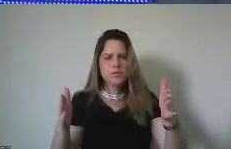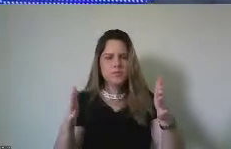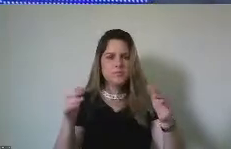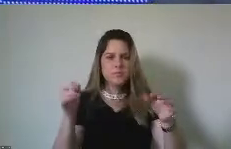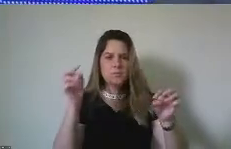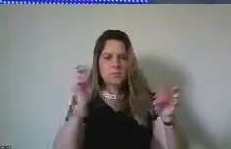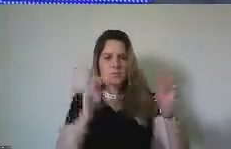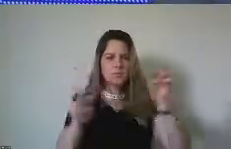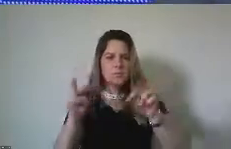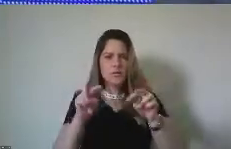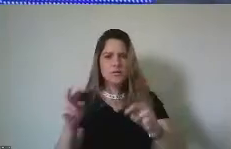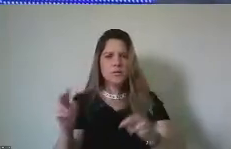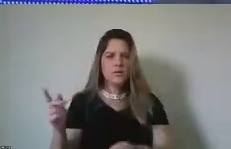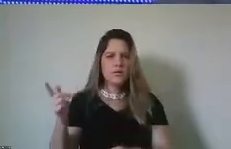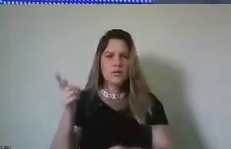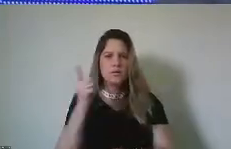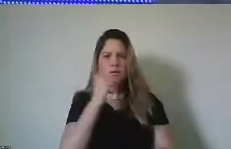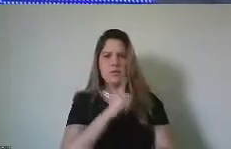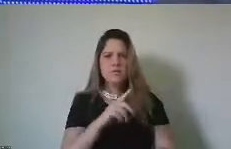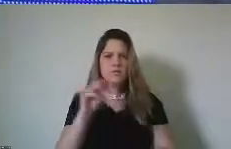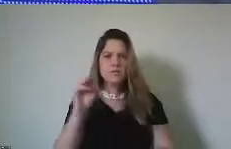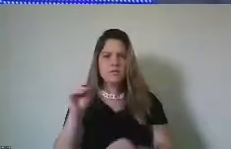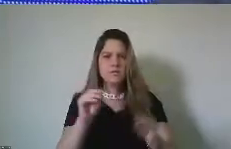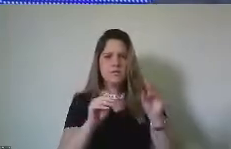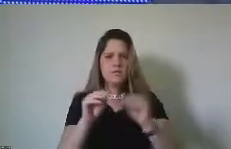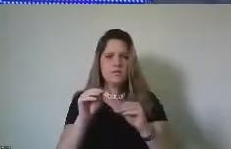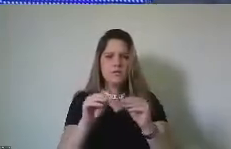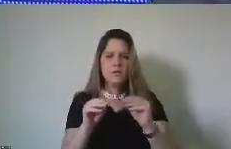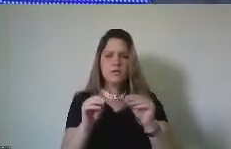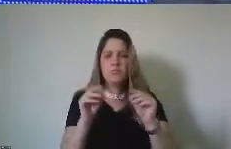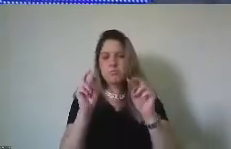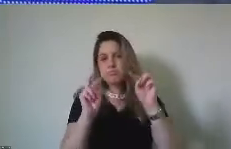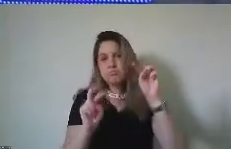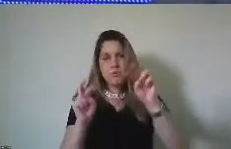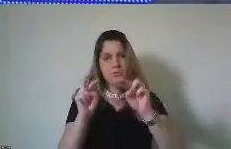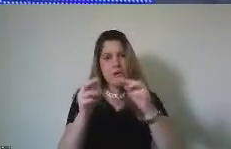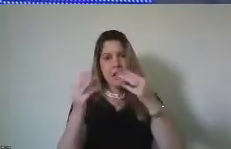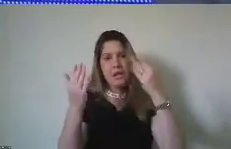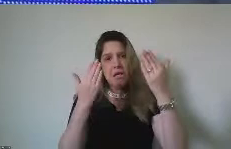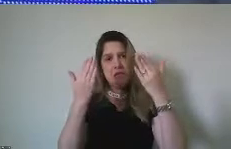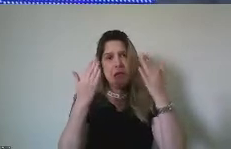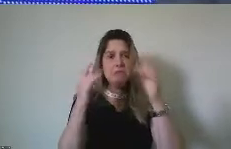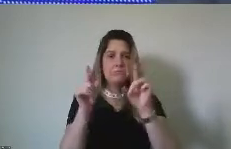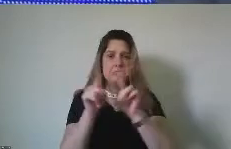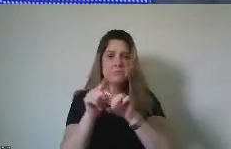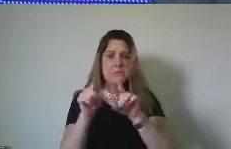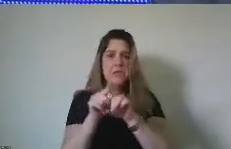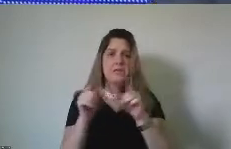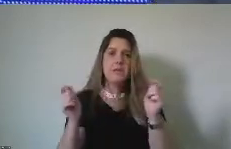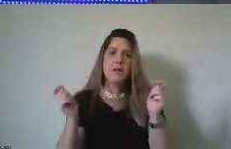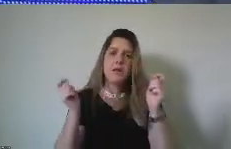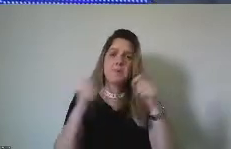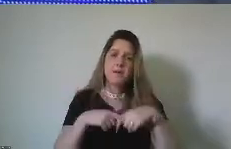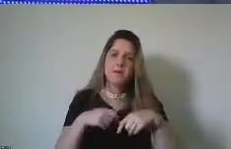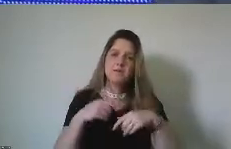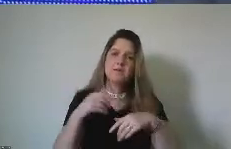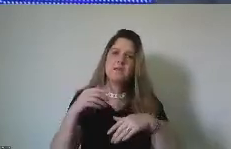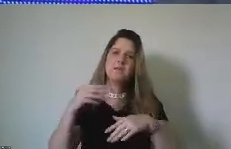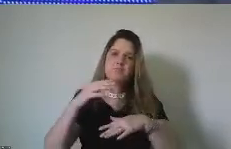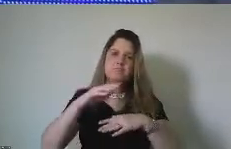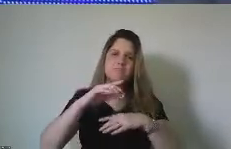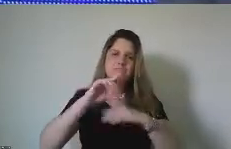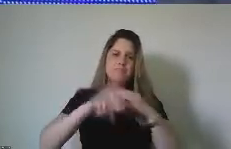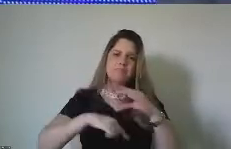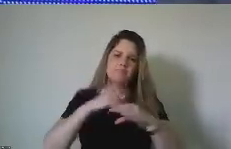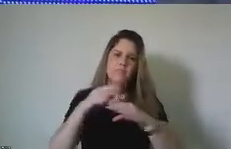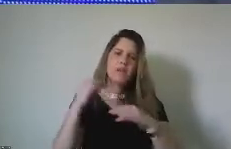que realmente a gente tenha um encaixe tanto do ponto de vista de alavancagem como também na nossa capacidade de operacional Então isso é